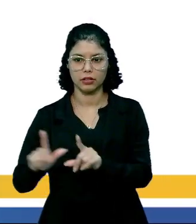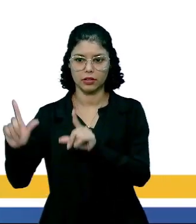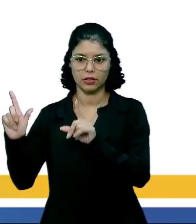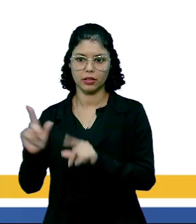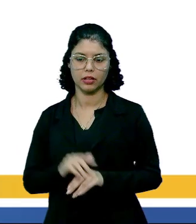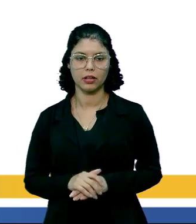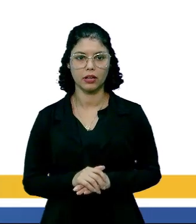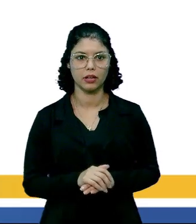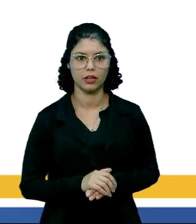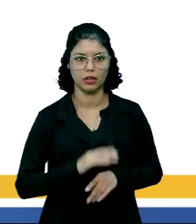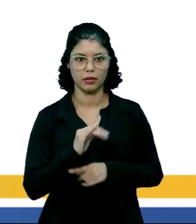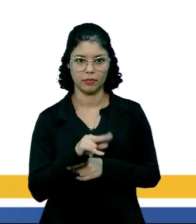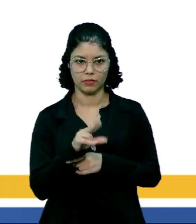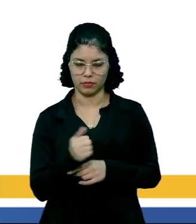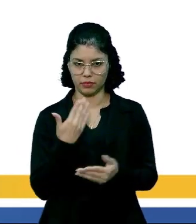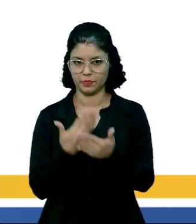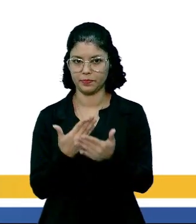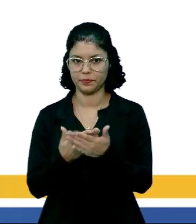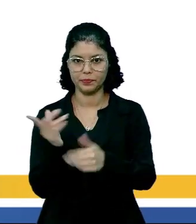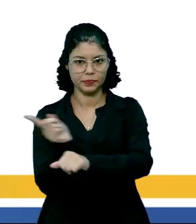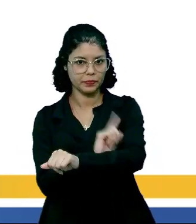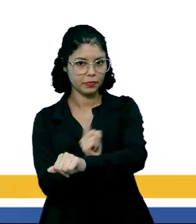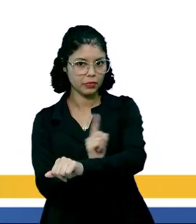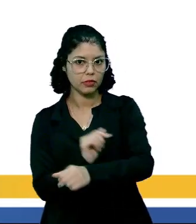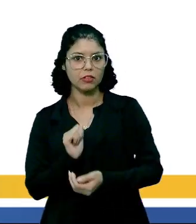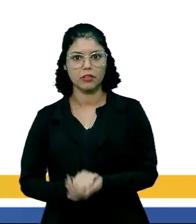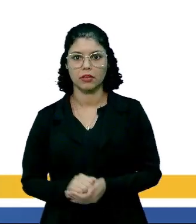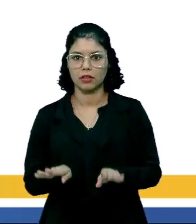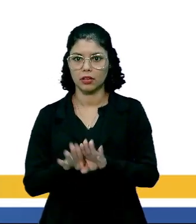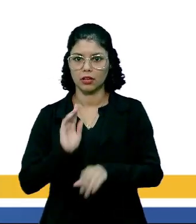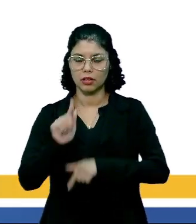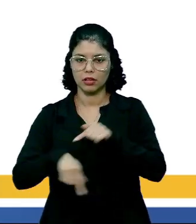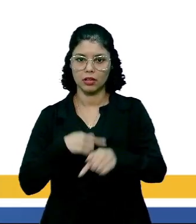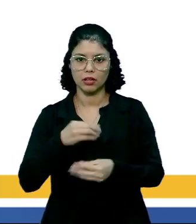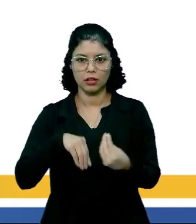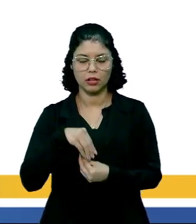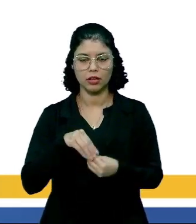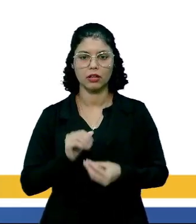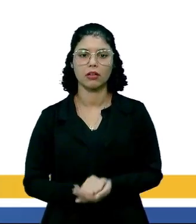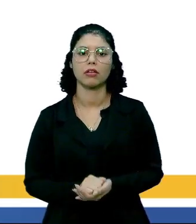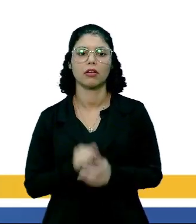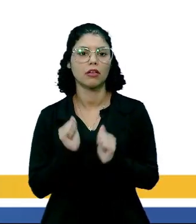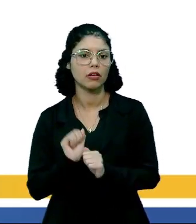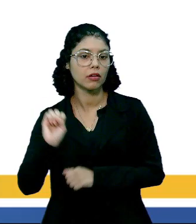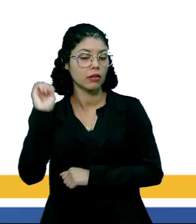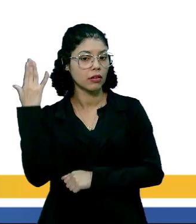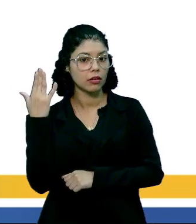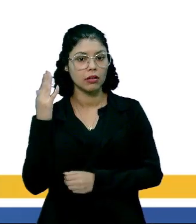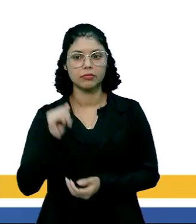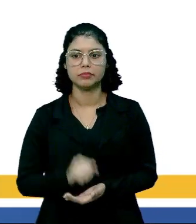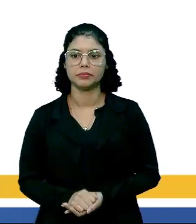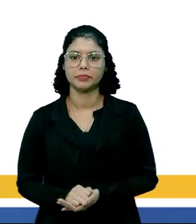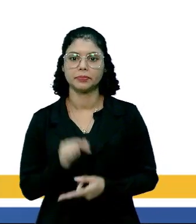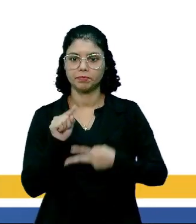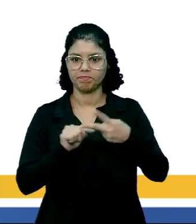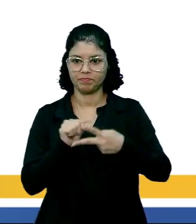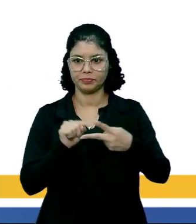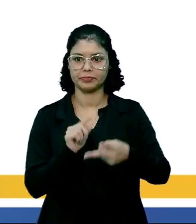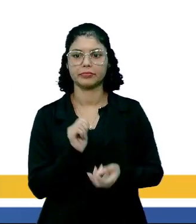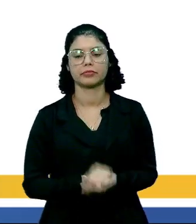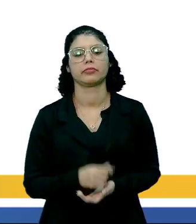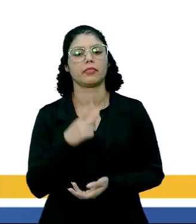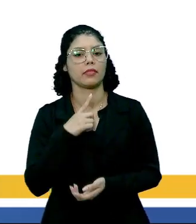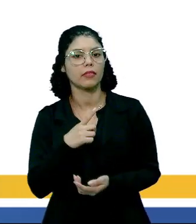tela olha só a cinética é o estudo da velocidade das reações químicas as reações pessoal elas podem acontecer de duas maneiras